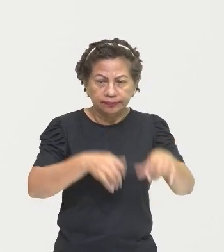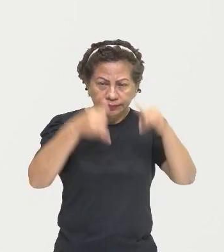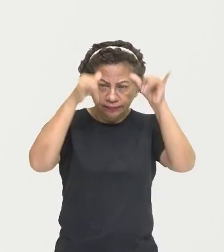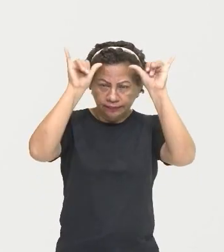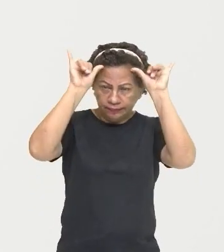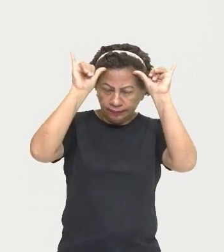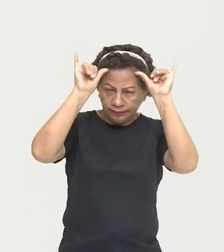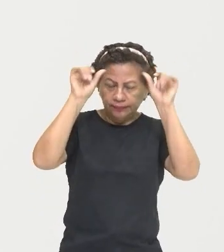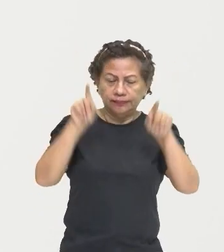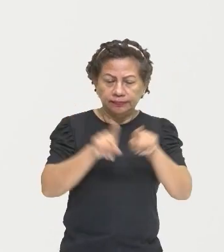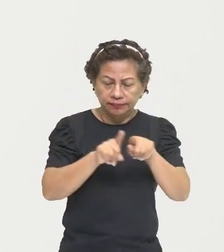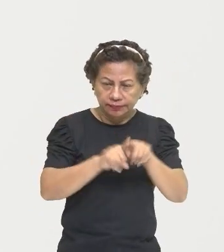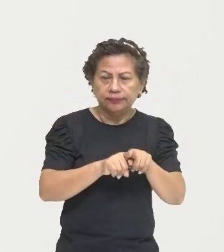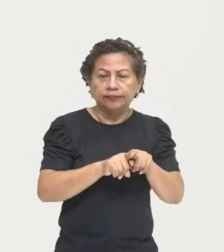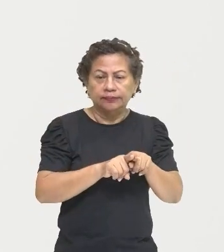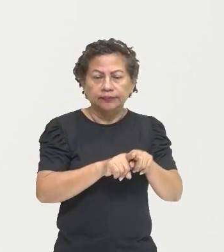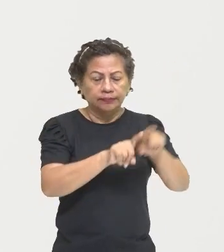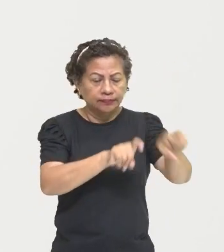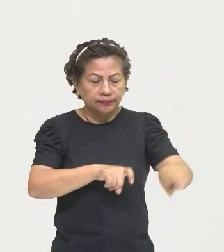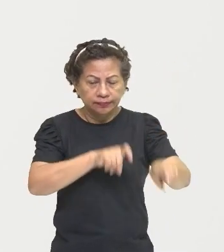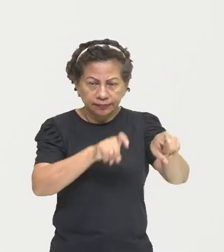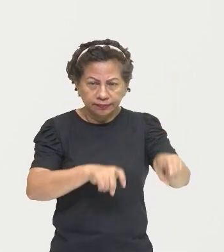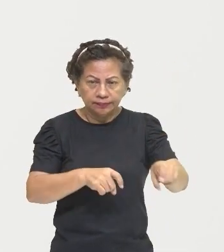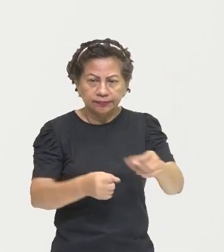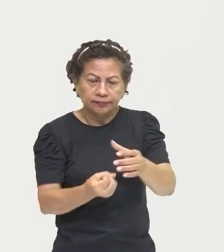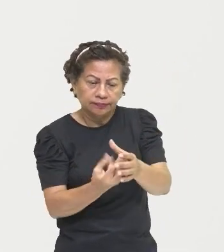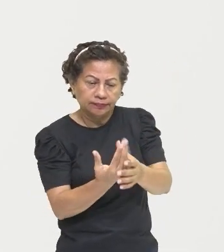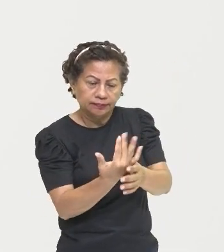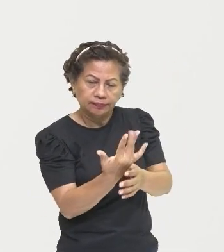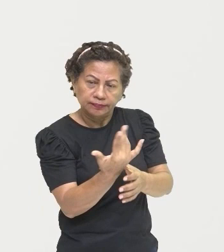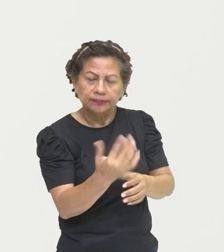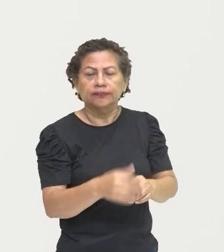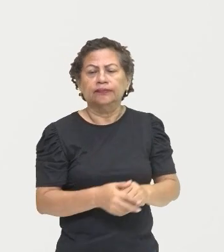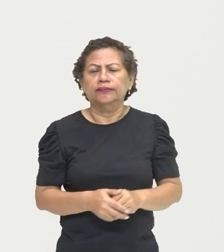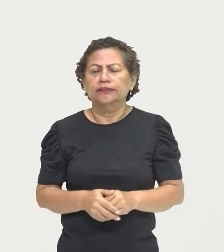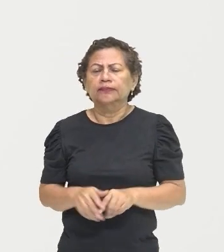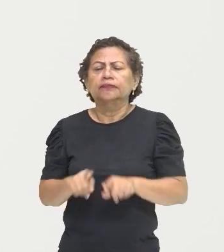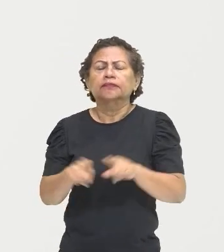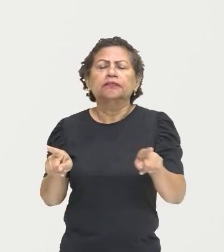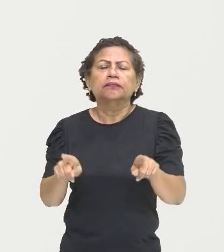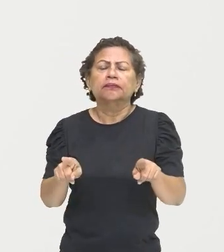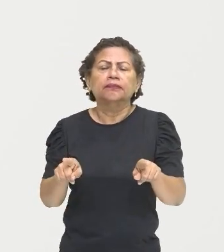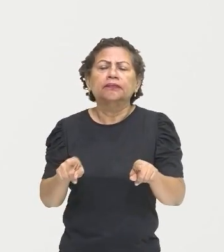professor, desses investimentos e dessas políticas de